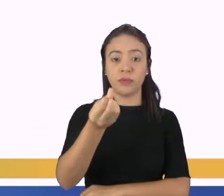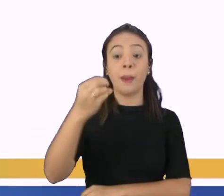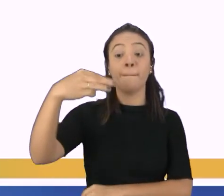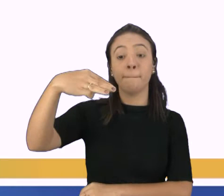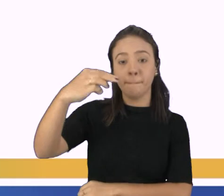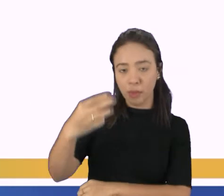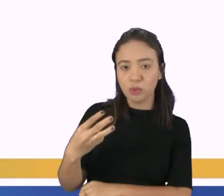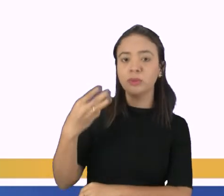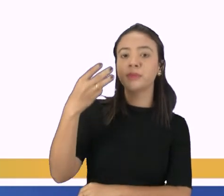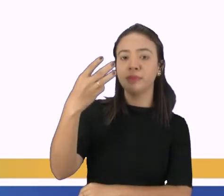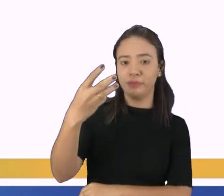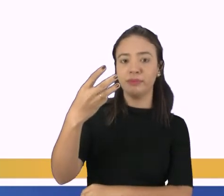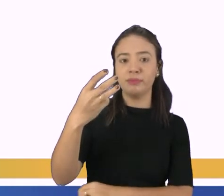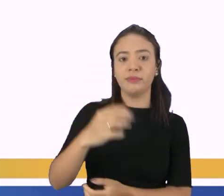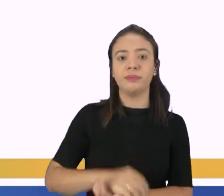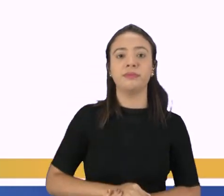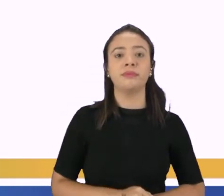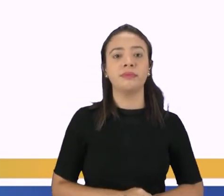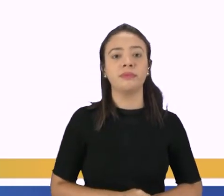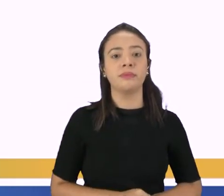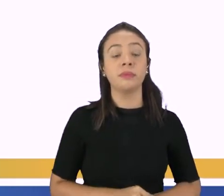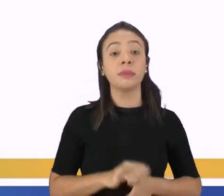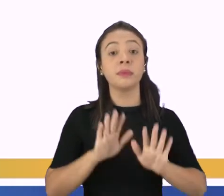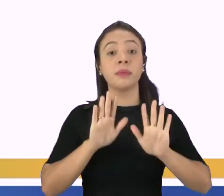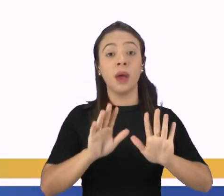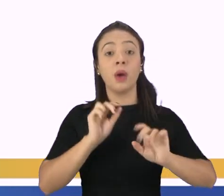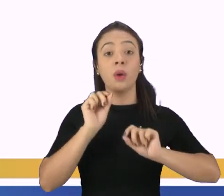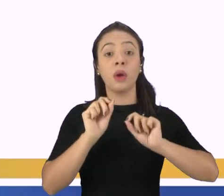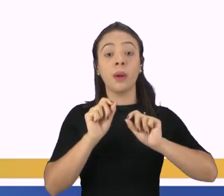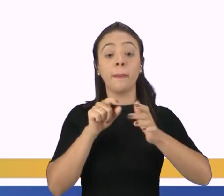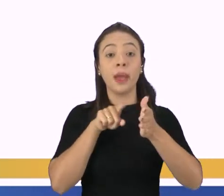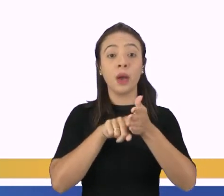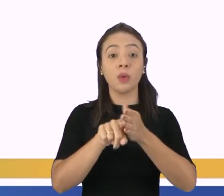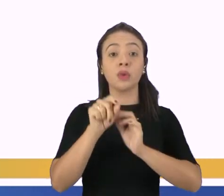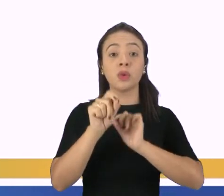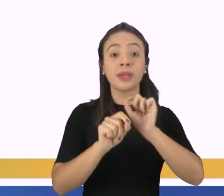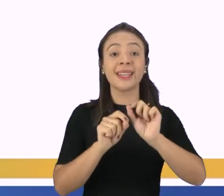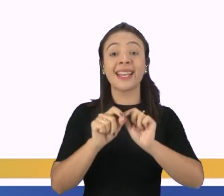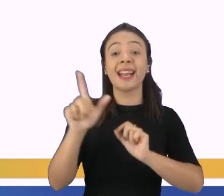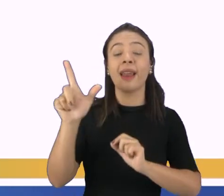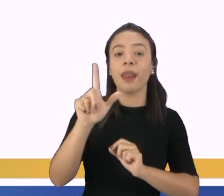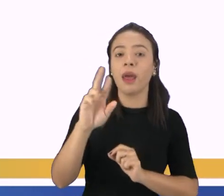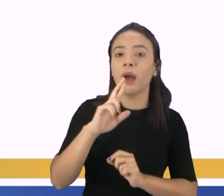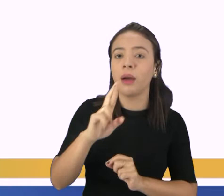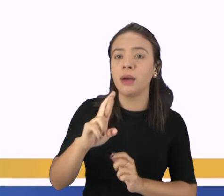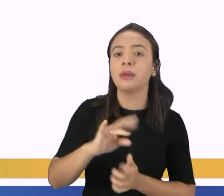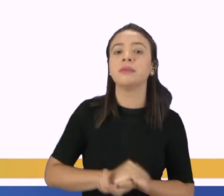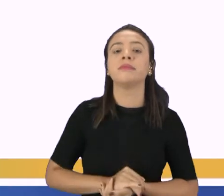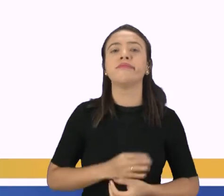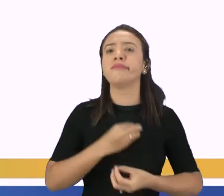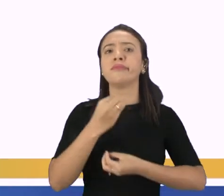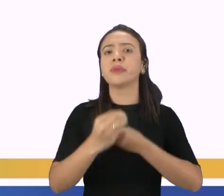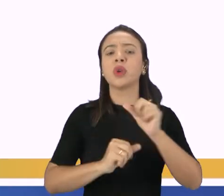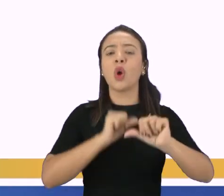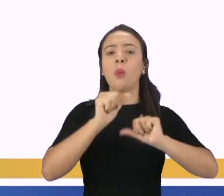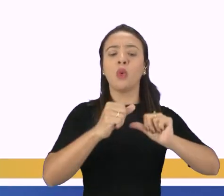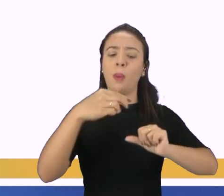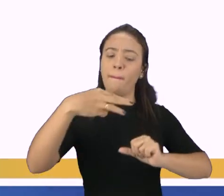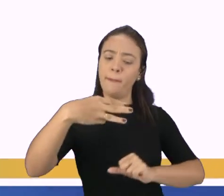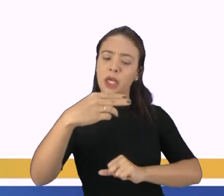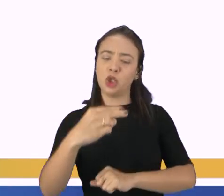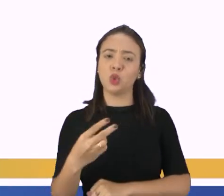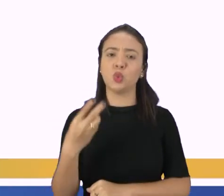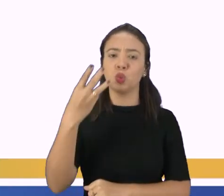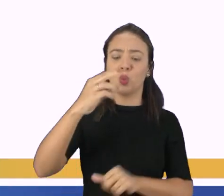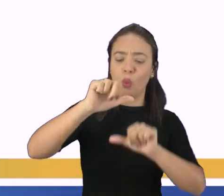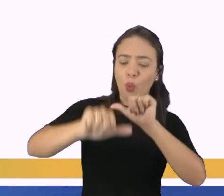0,2826 metros cúbicos. Bom, mas o problema é que é em litros a resposta. Como é que eu converto de metro cúbico para